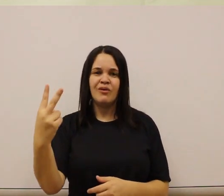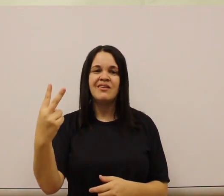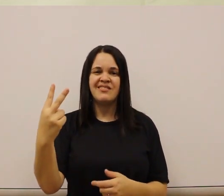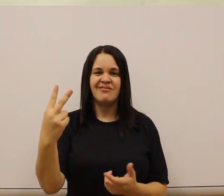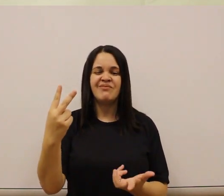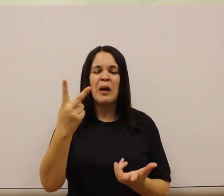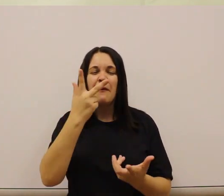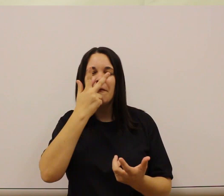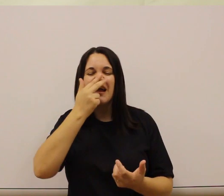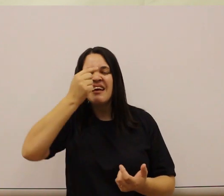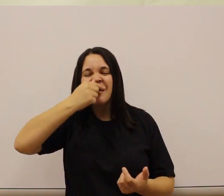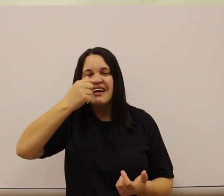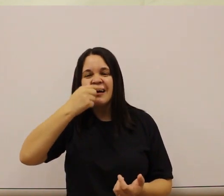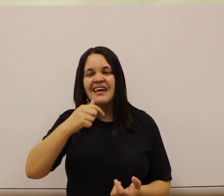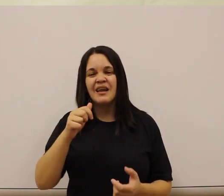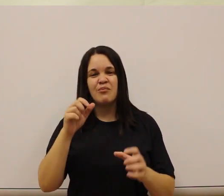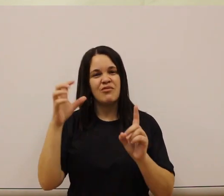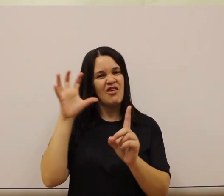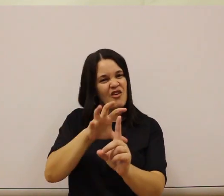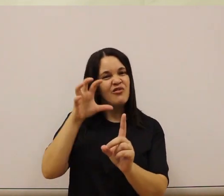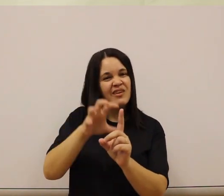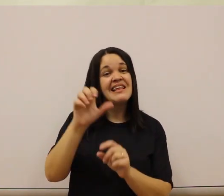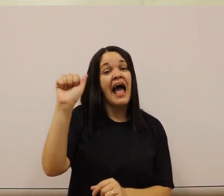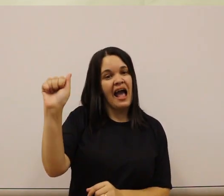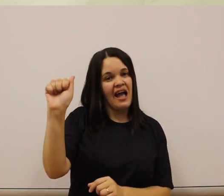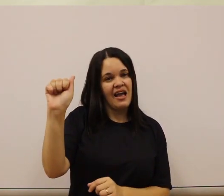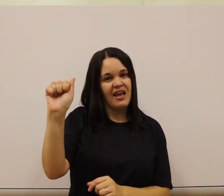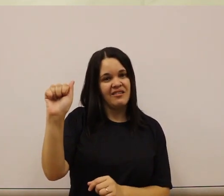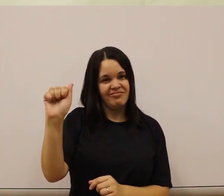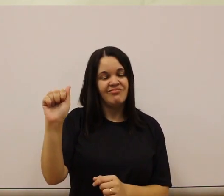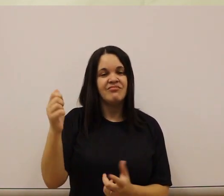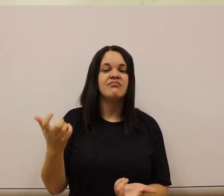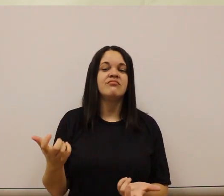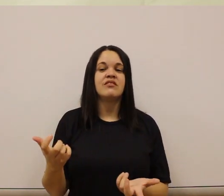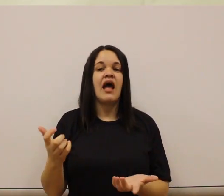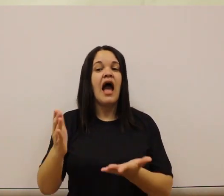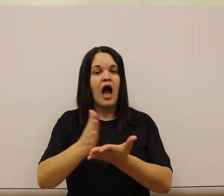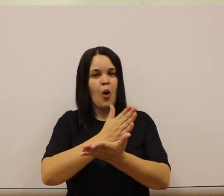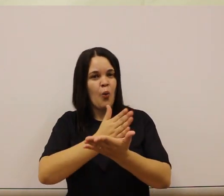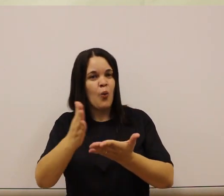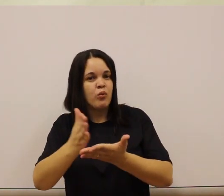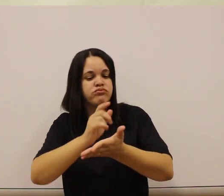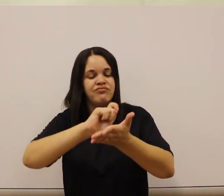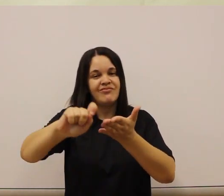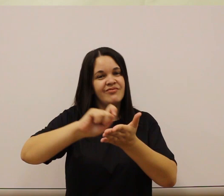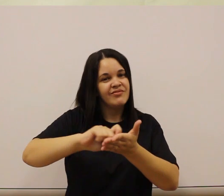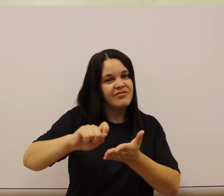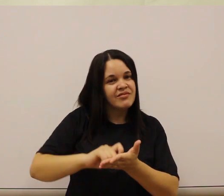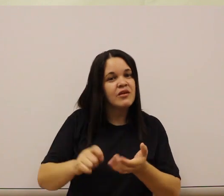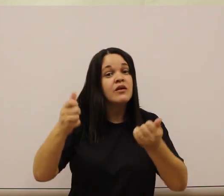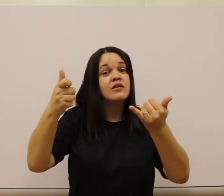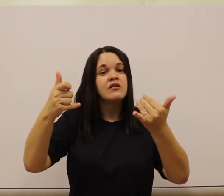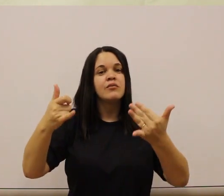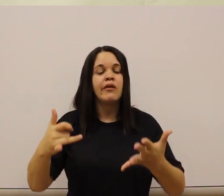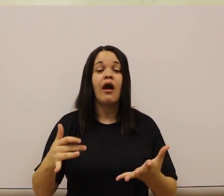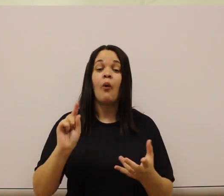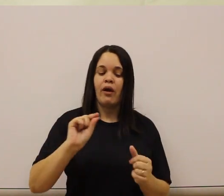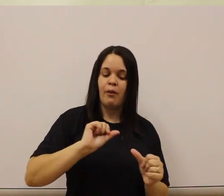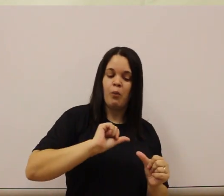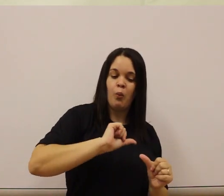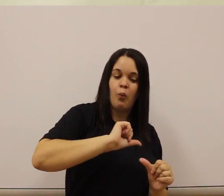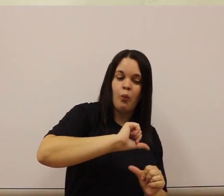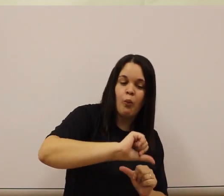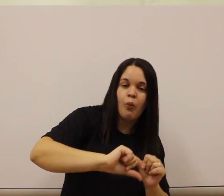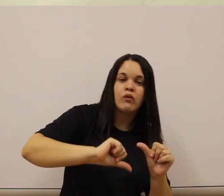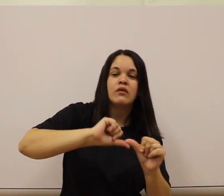influenza A, com origem aviária. E segundo alguns autores, a sua origem veio da mutação de